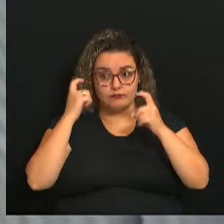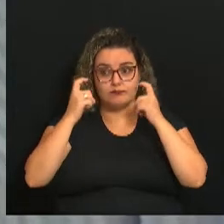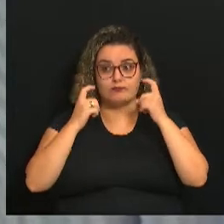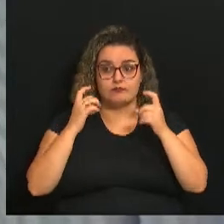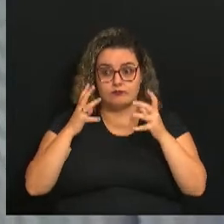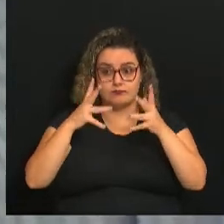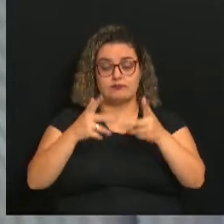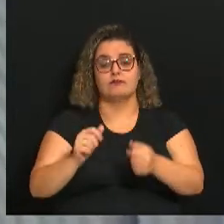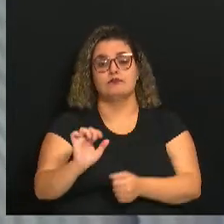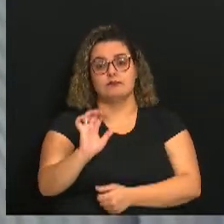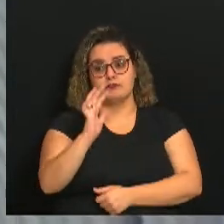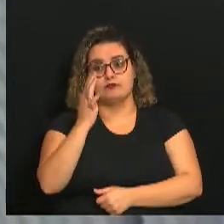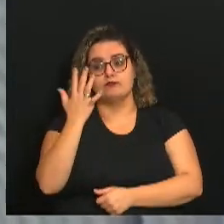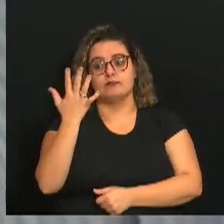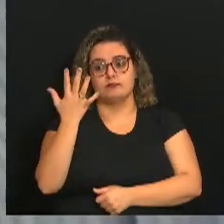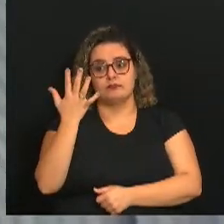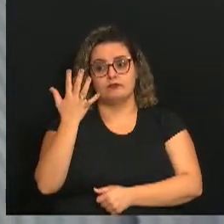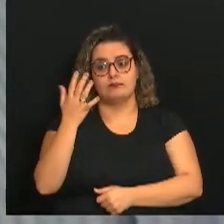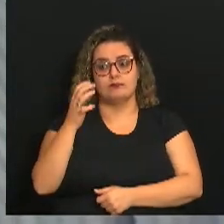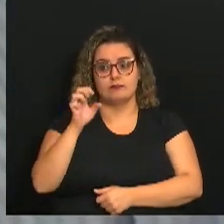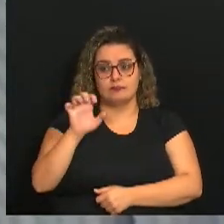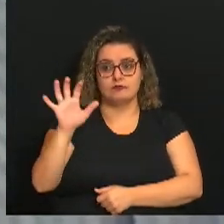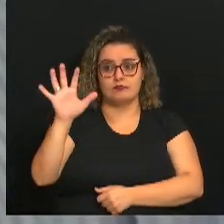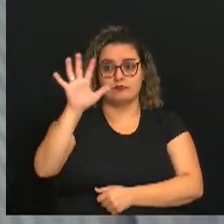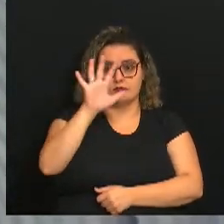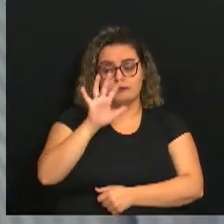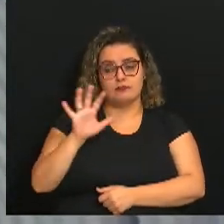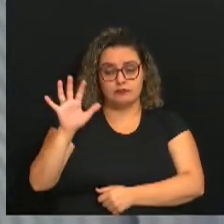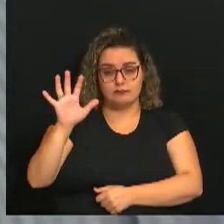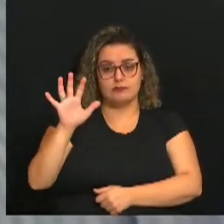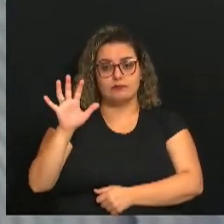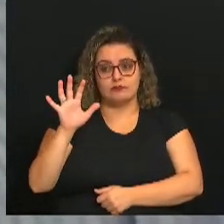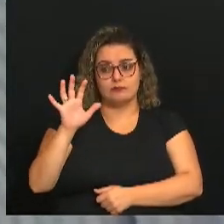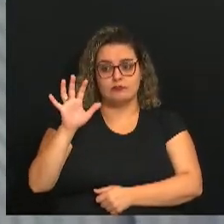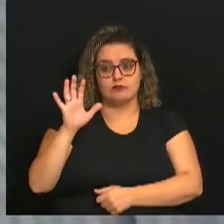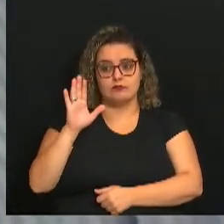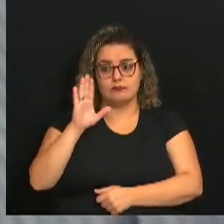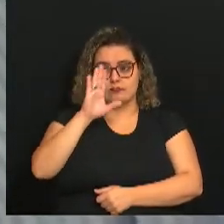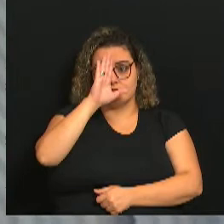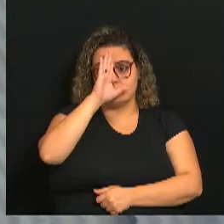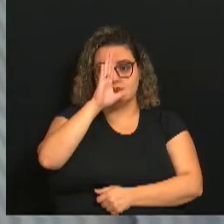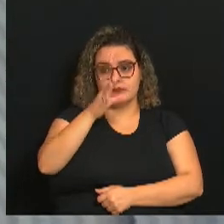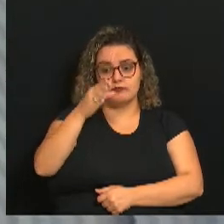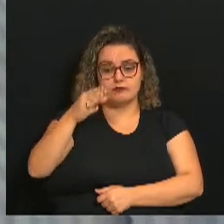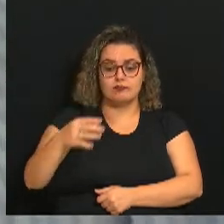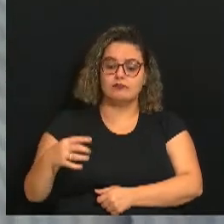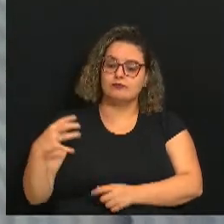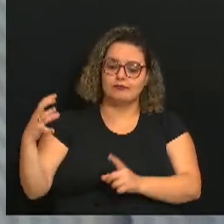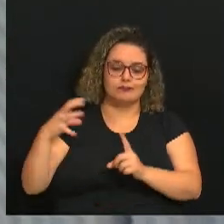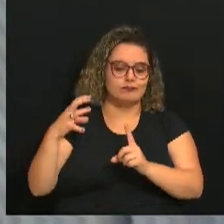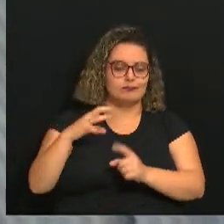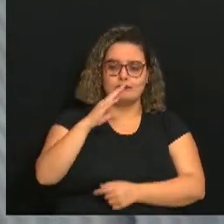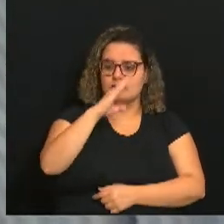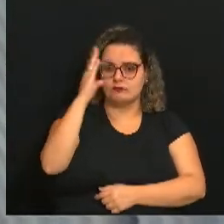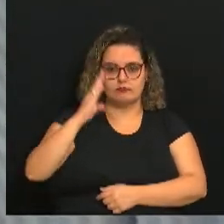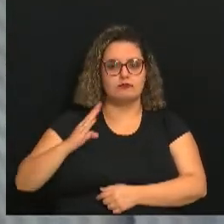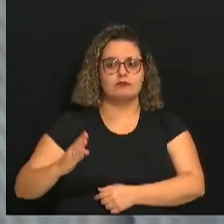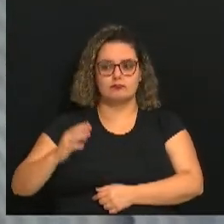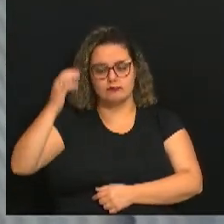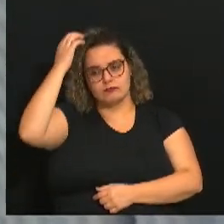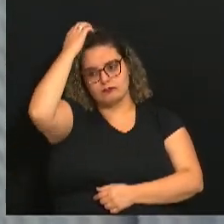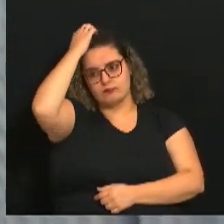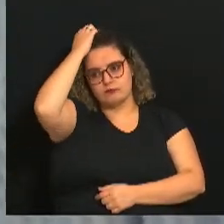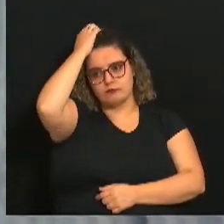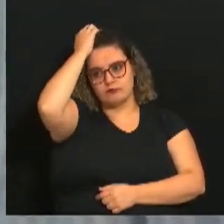está acontecendo na Europa, mas que tem impacto diretamente também aqui no Brasil e para toda a humanidade. Passar a palavra